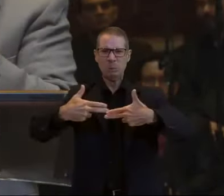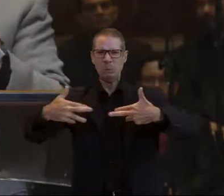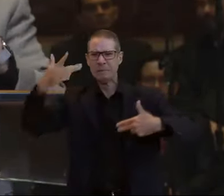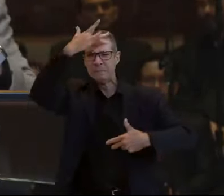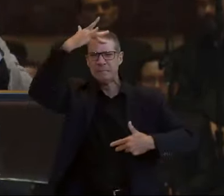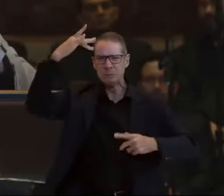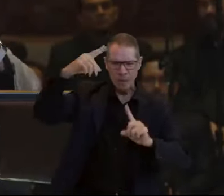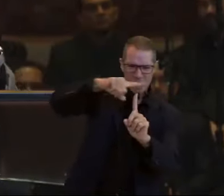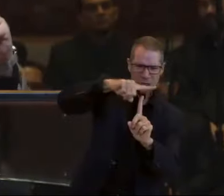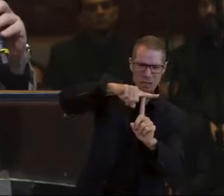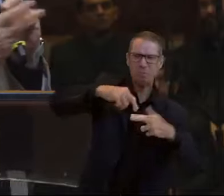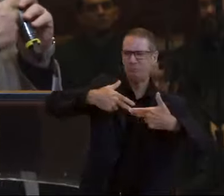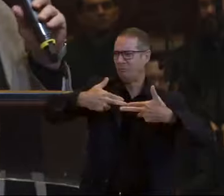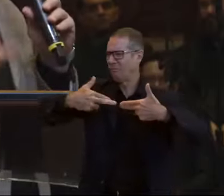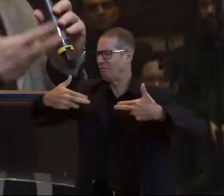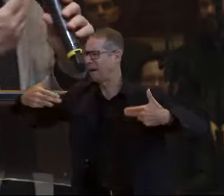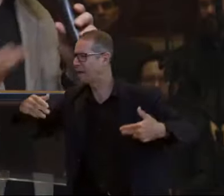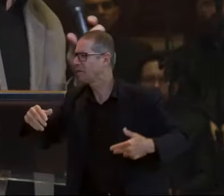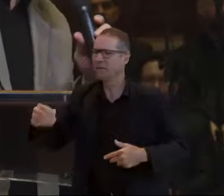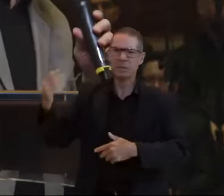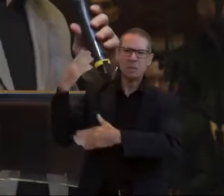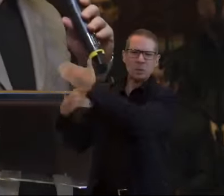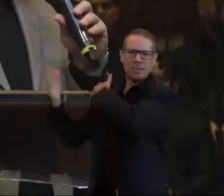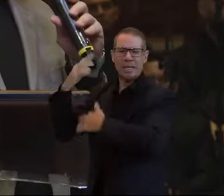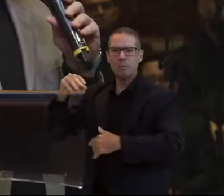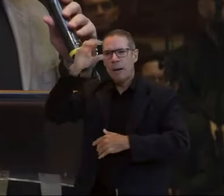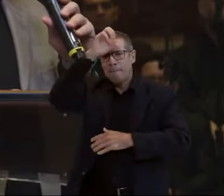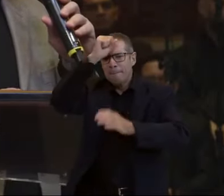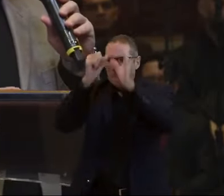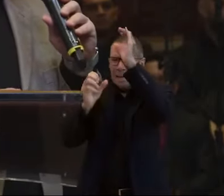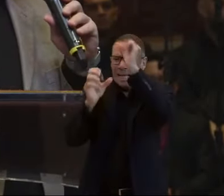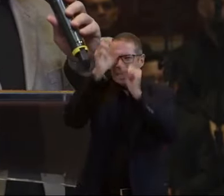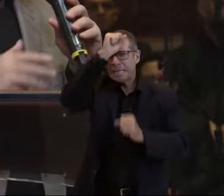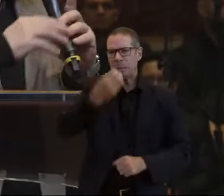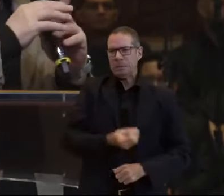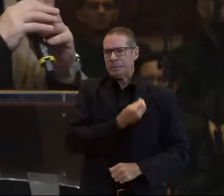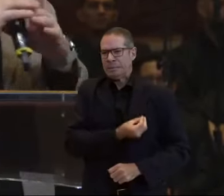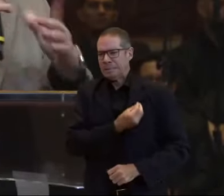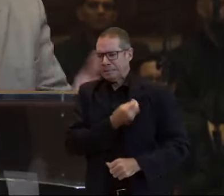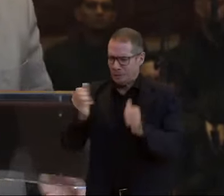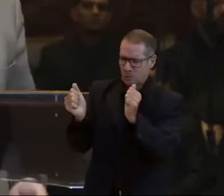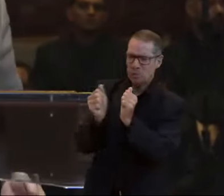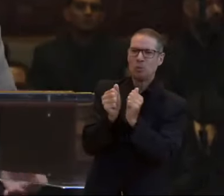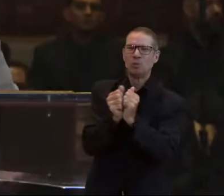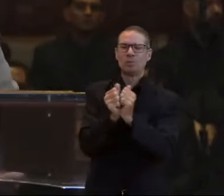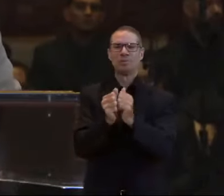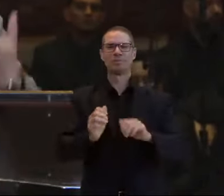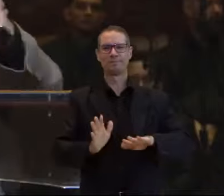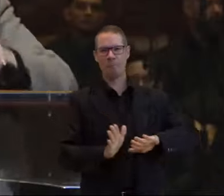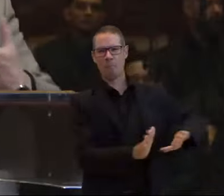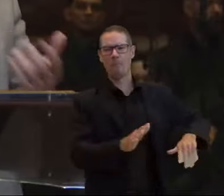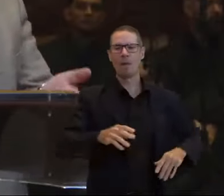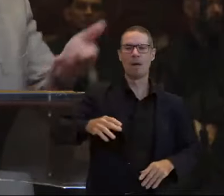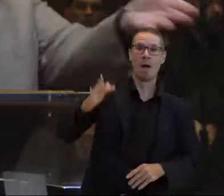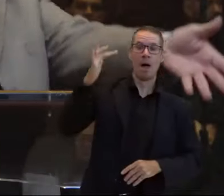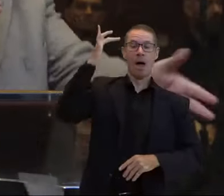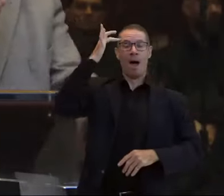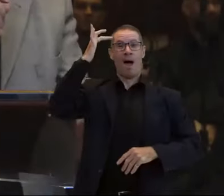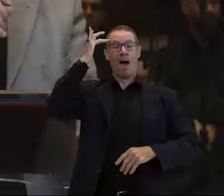nesse tempo aí eles estavam aprendendo a conviver juntos. E eu acho tão bonito dizer